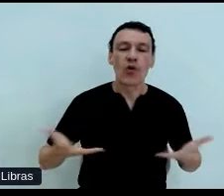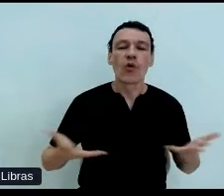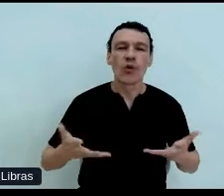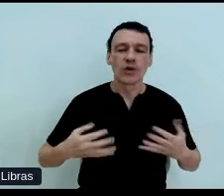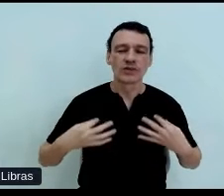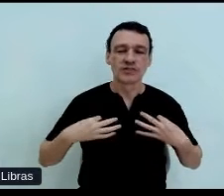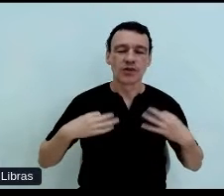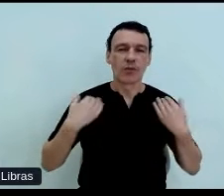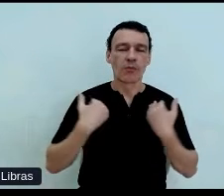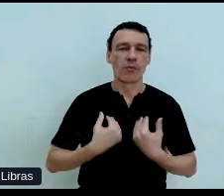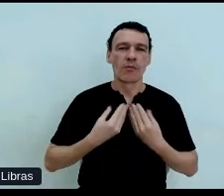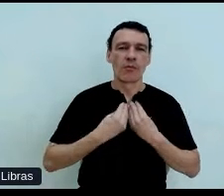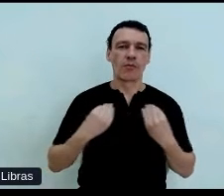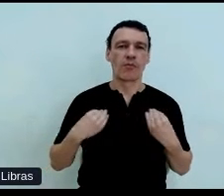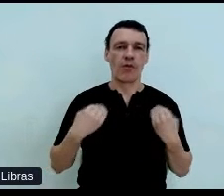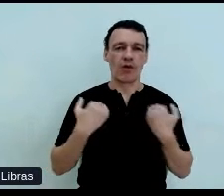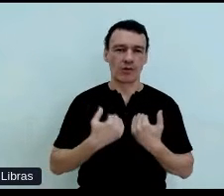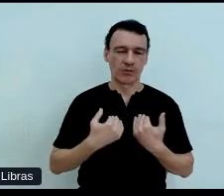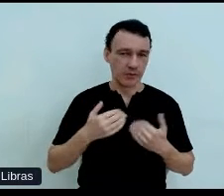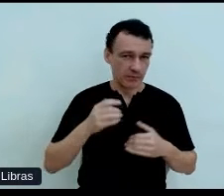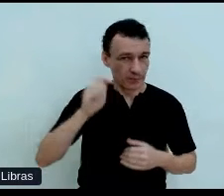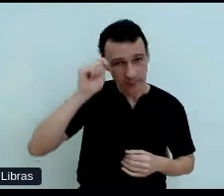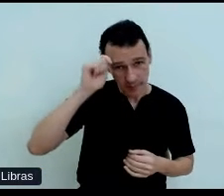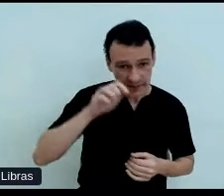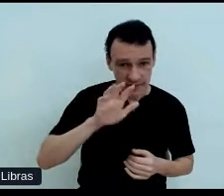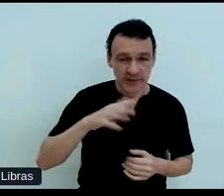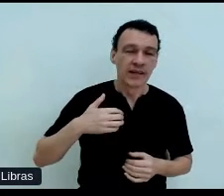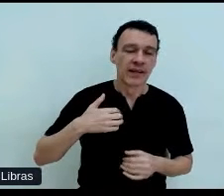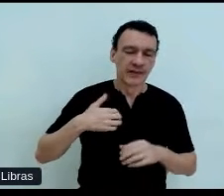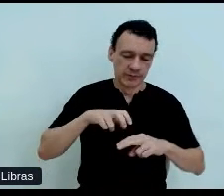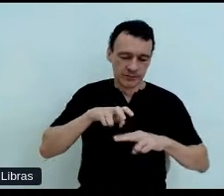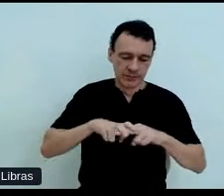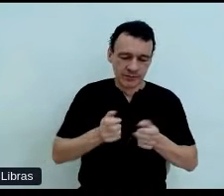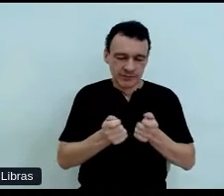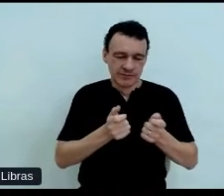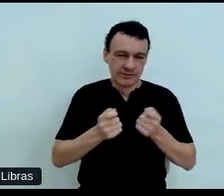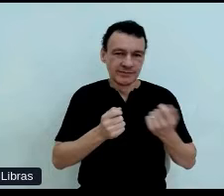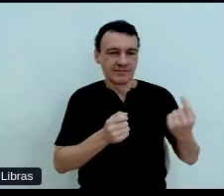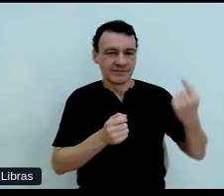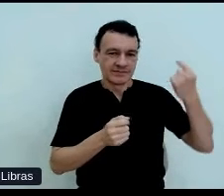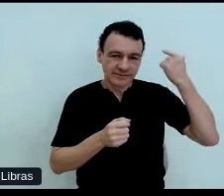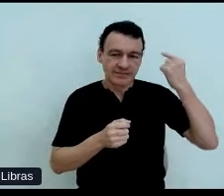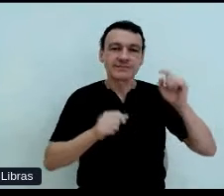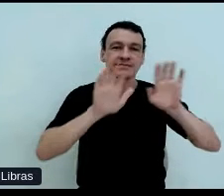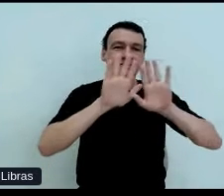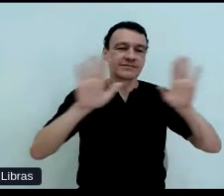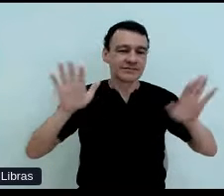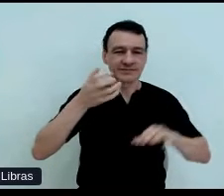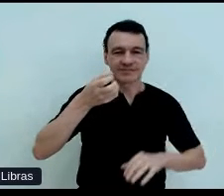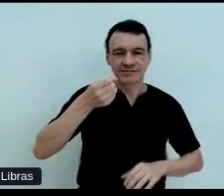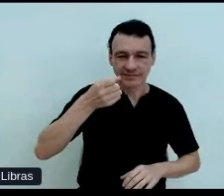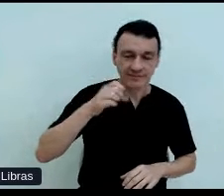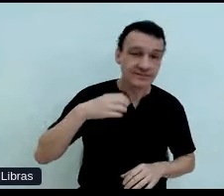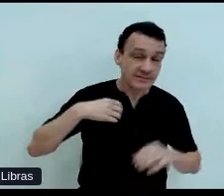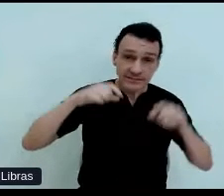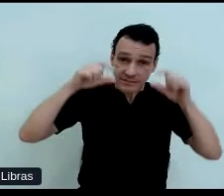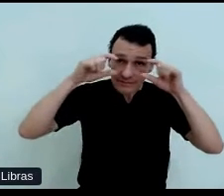polo preta e estou numa cadeira gamer. Atrás de mim tem uma parede branca e uso